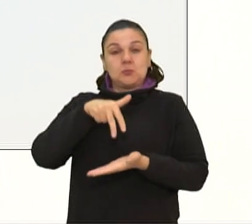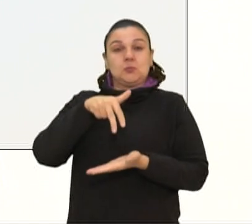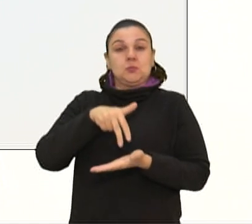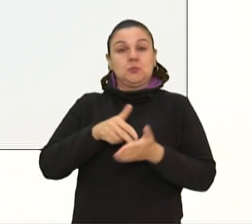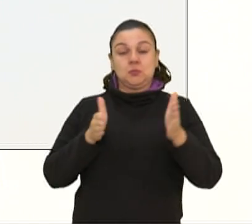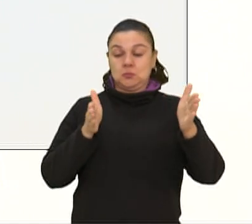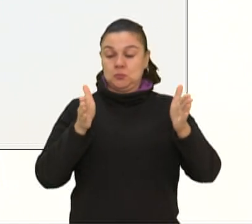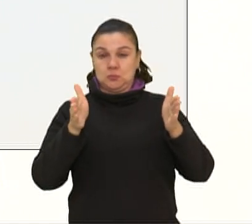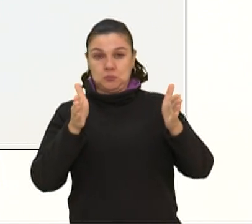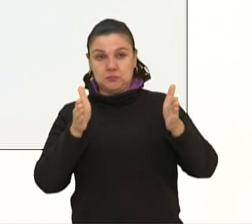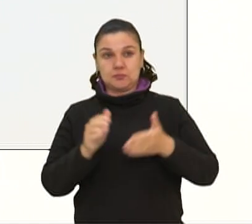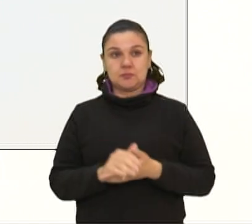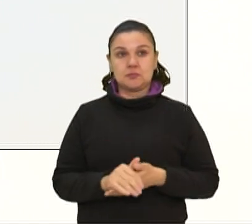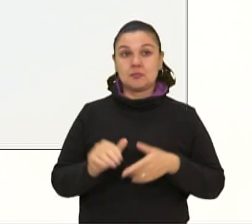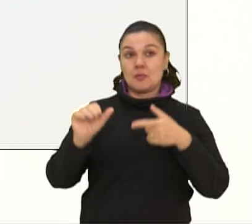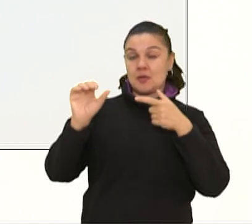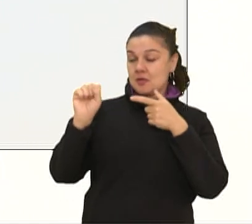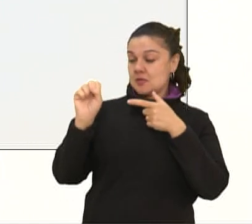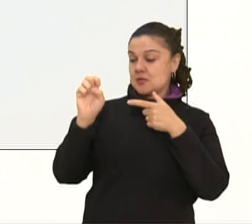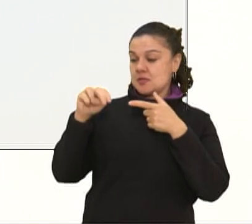nós controlamos.